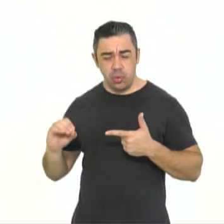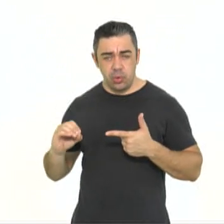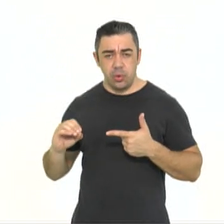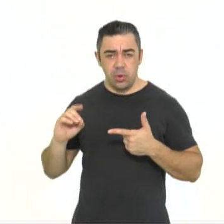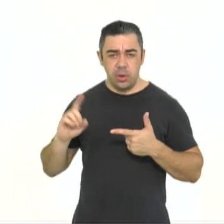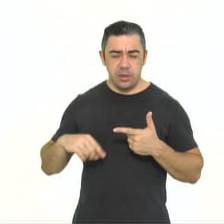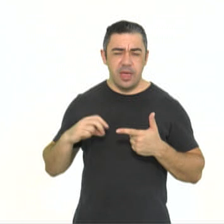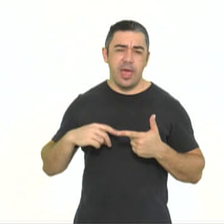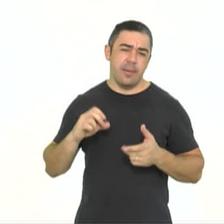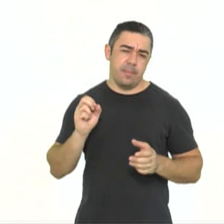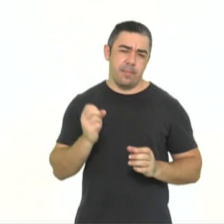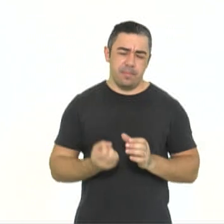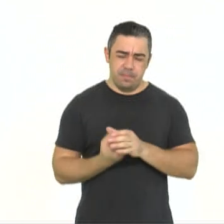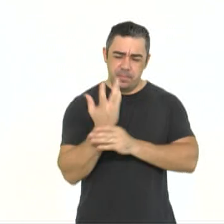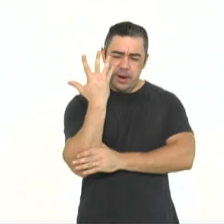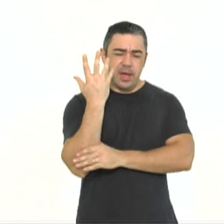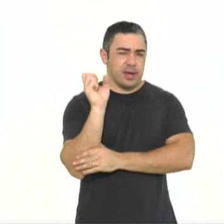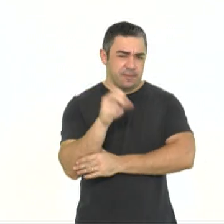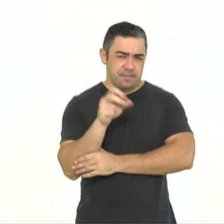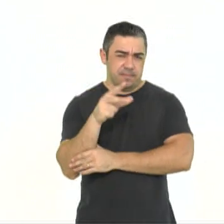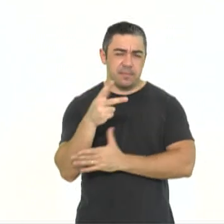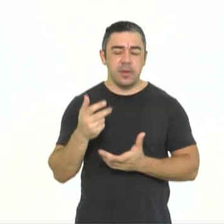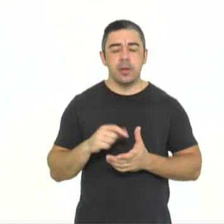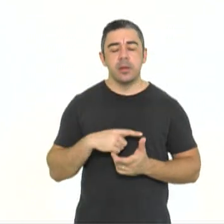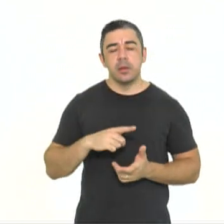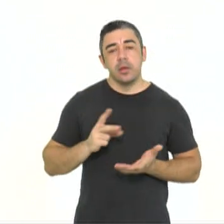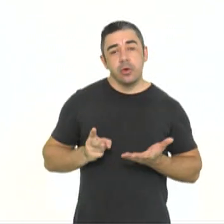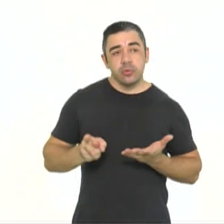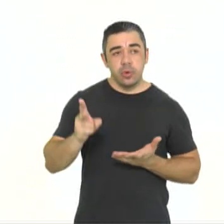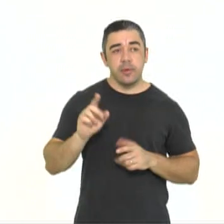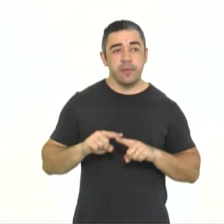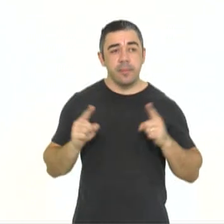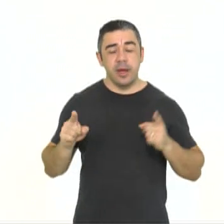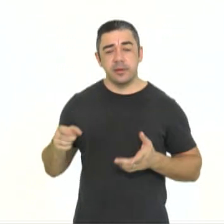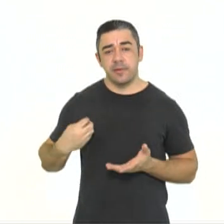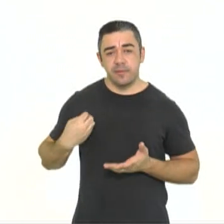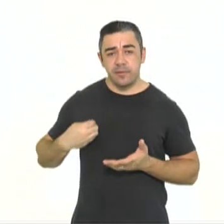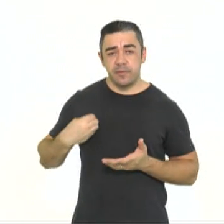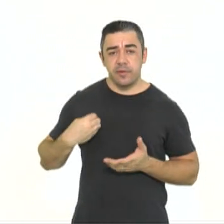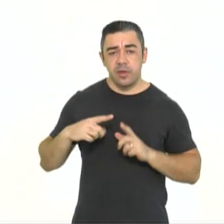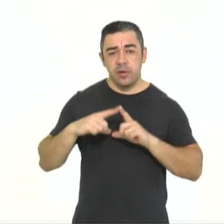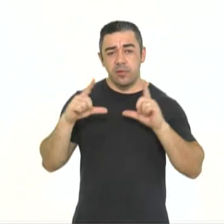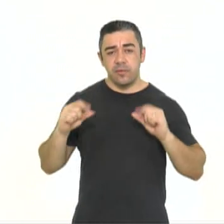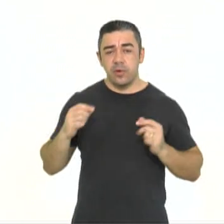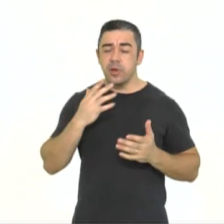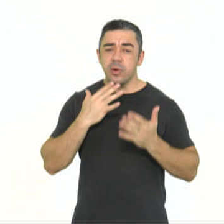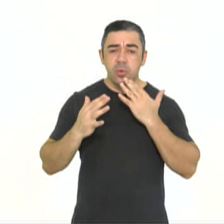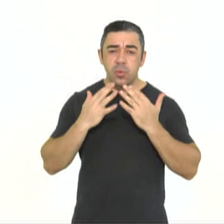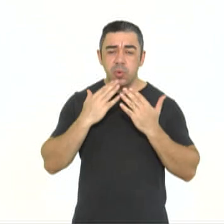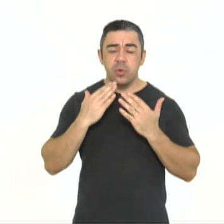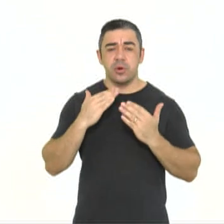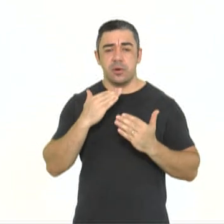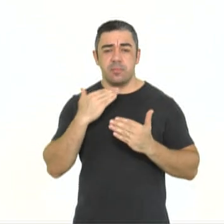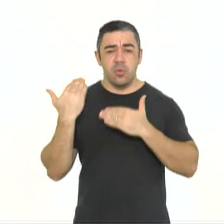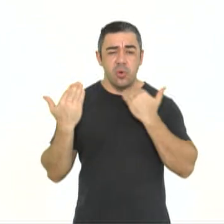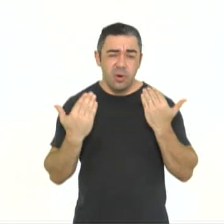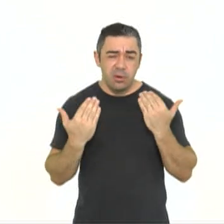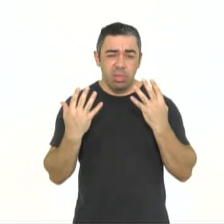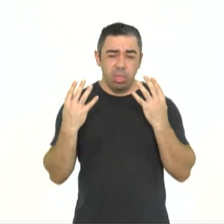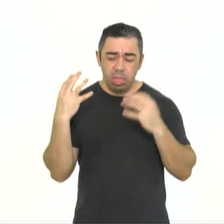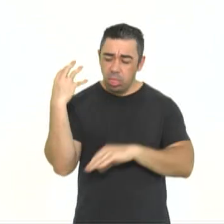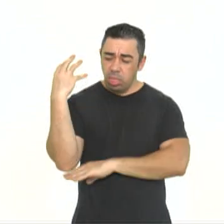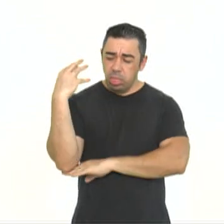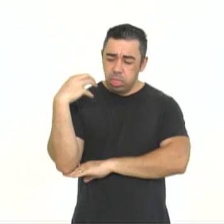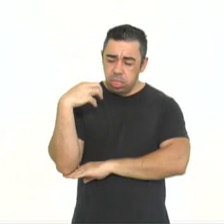as begônias. Os crótons continuavam, porém a viver com a sua folhagem de cores mortiças.